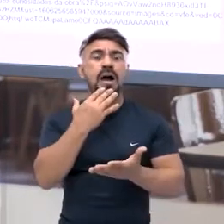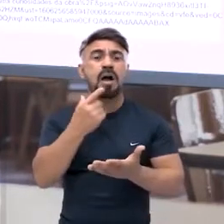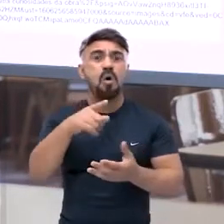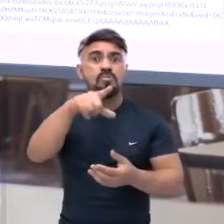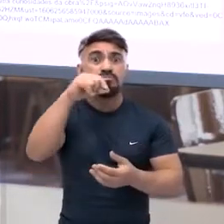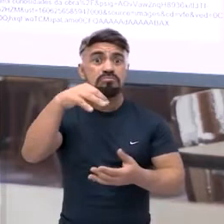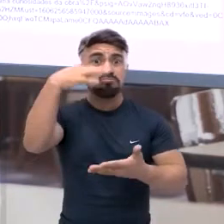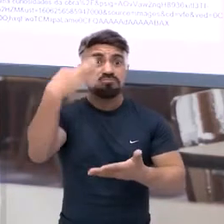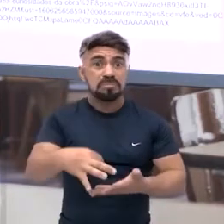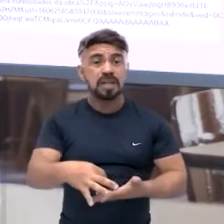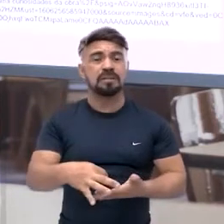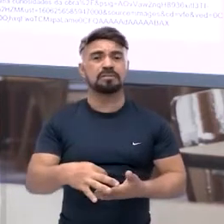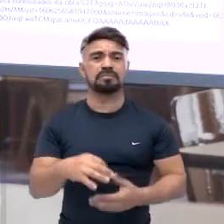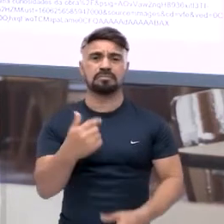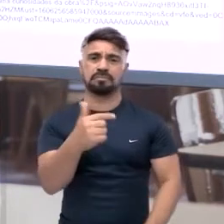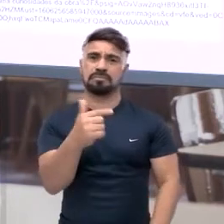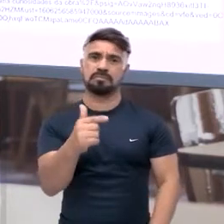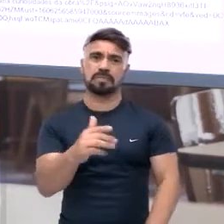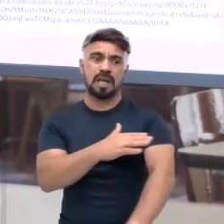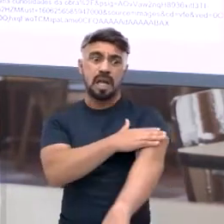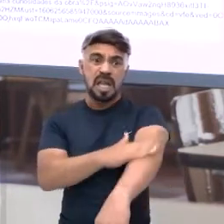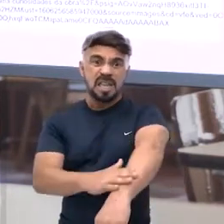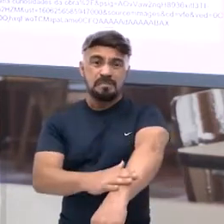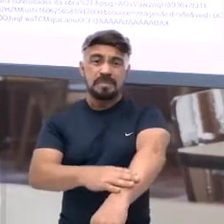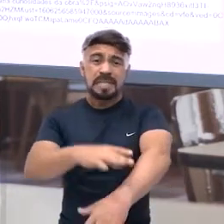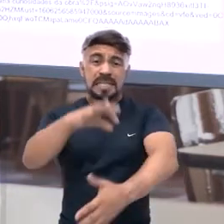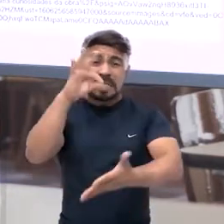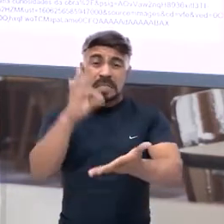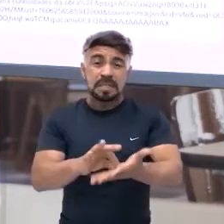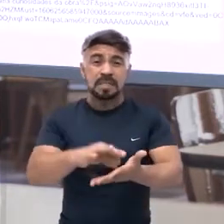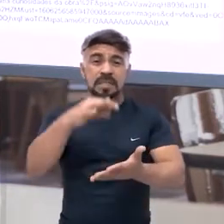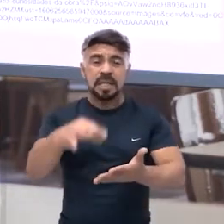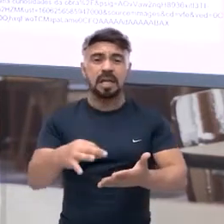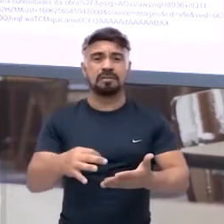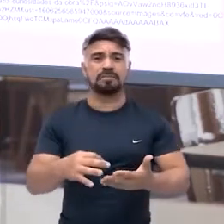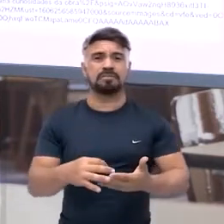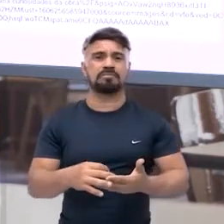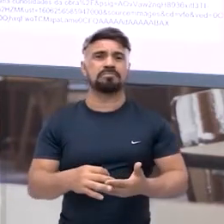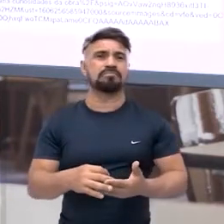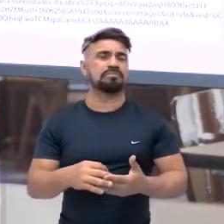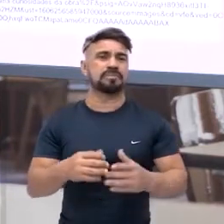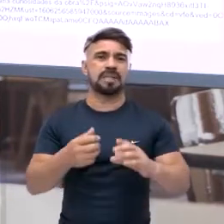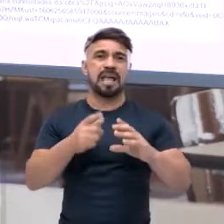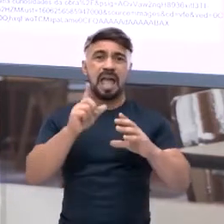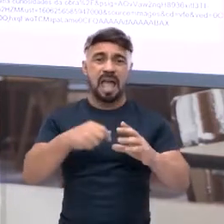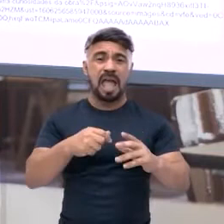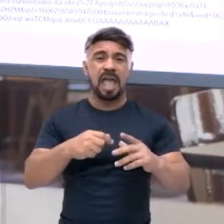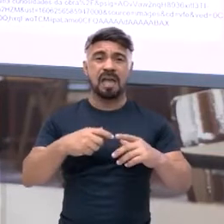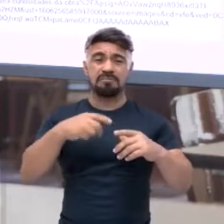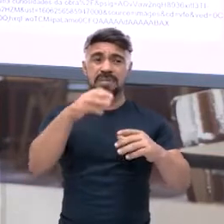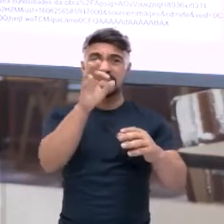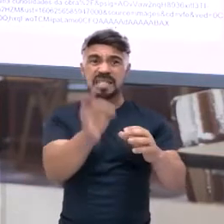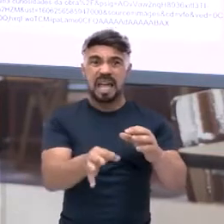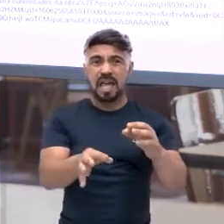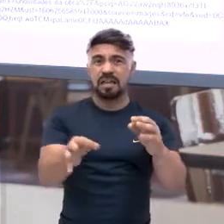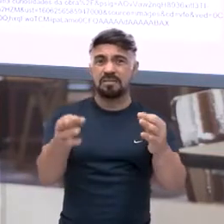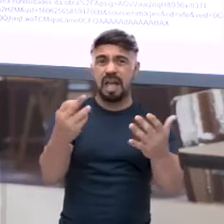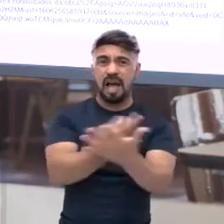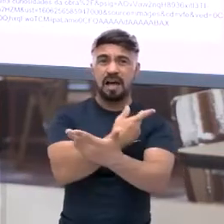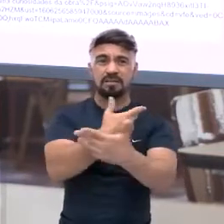cor predeterminada. Cor de pele, na verdade, não determina caráter e